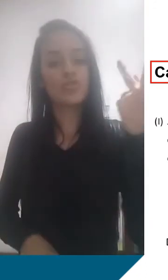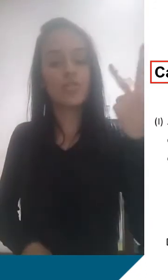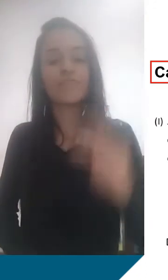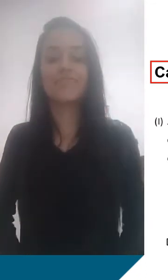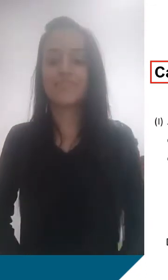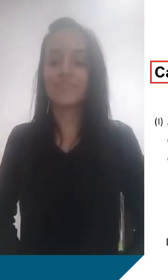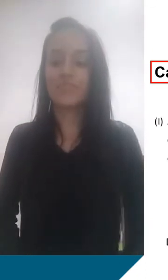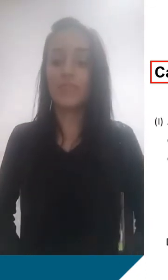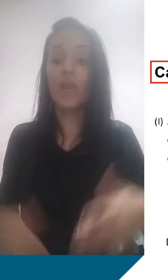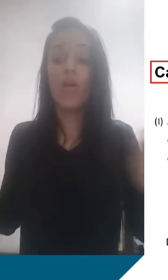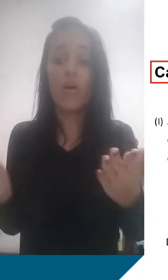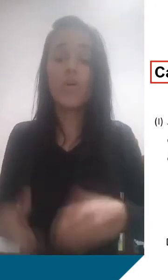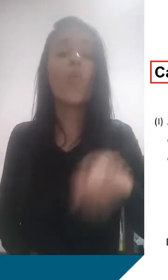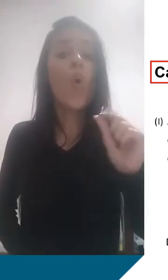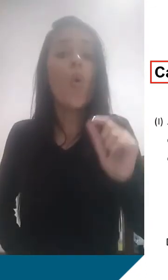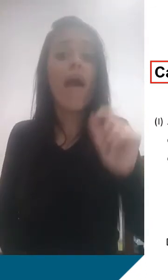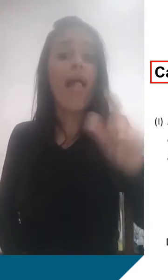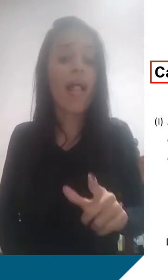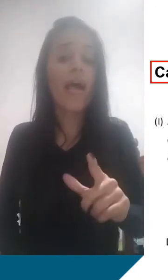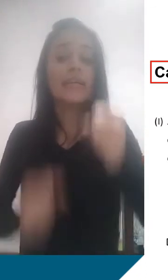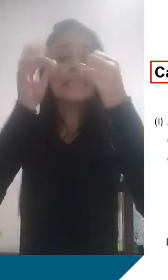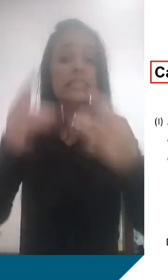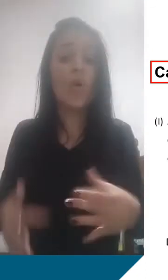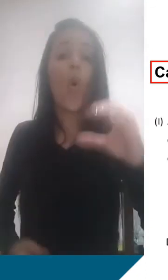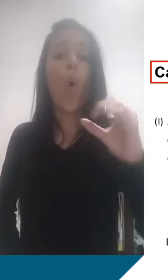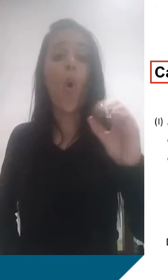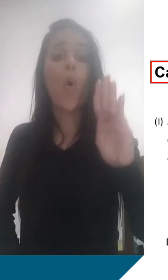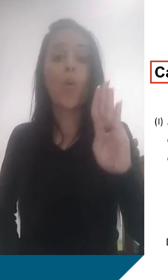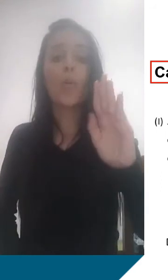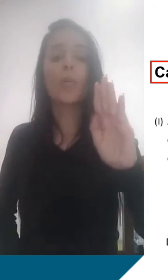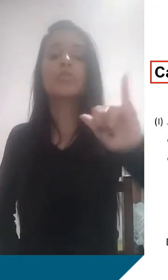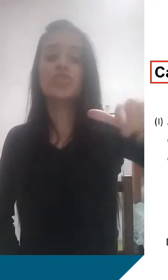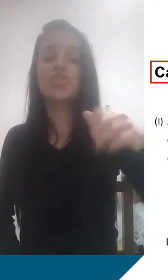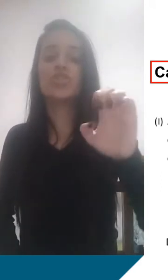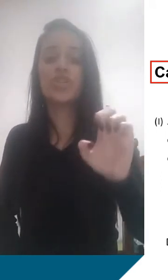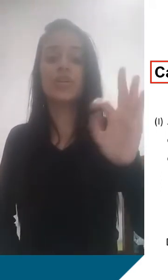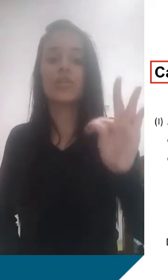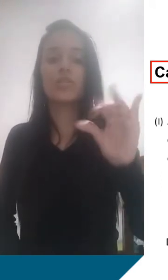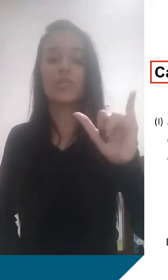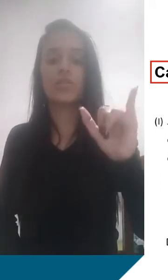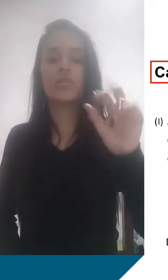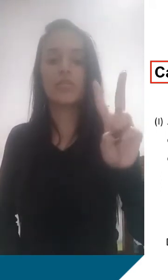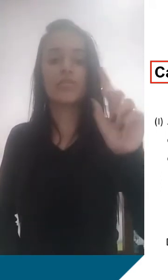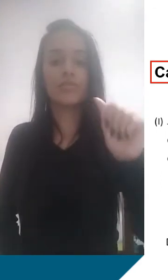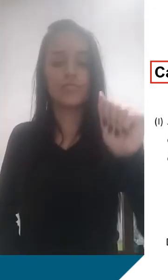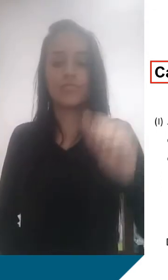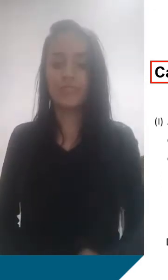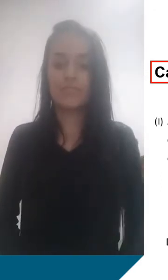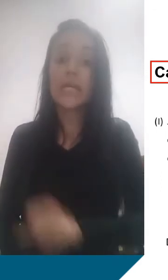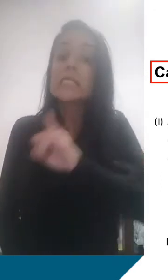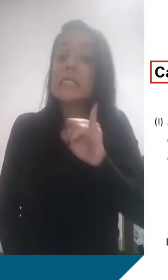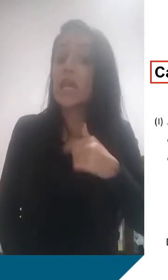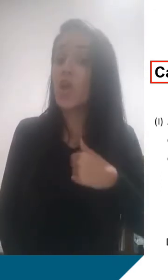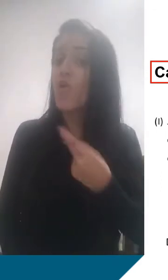Enfim, o que vem a ser uma descrição objetiva ou uma descrição subjetiva? Se